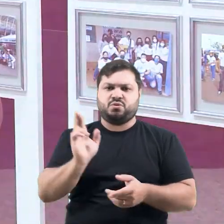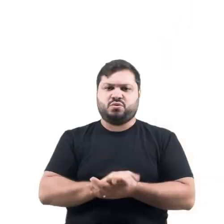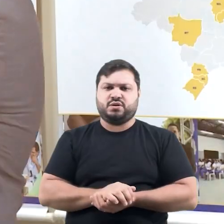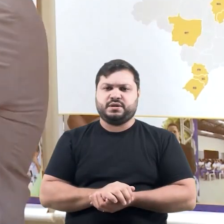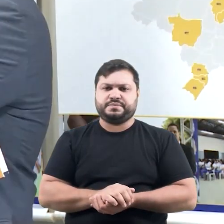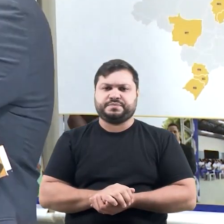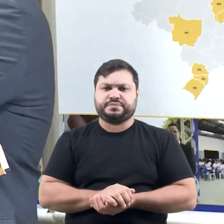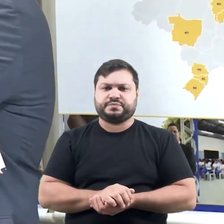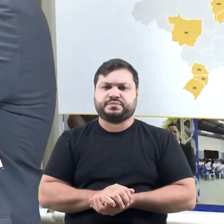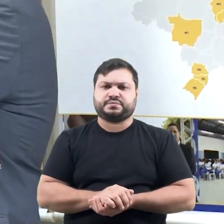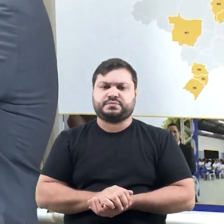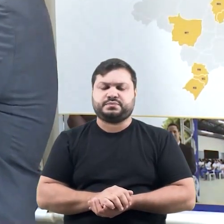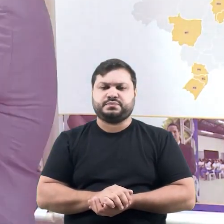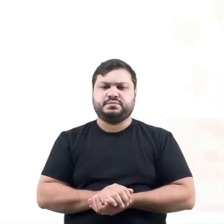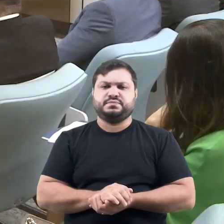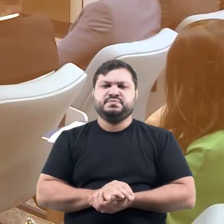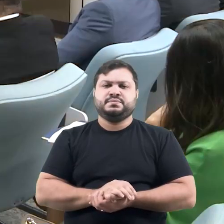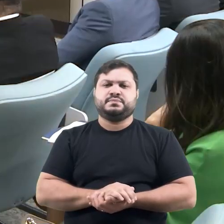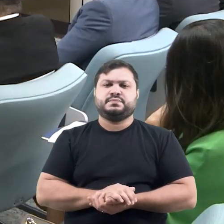Rondônia.